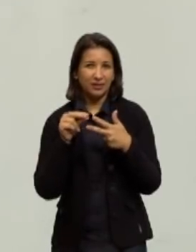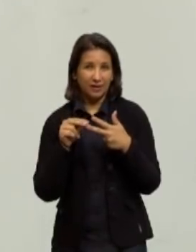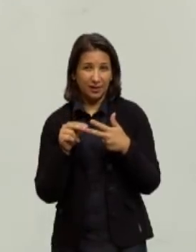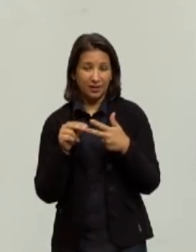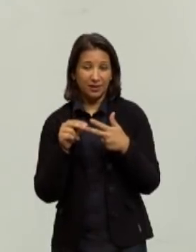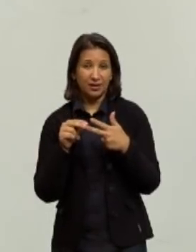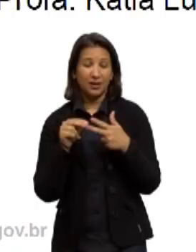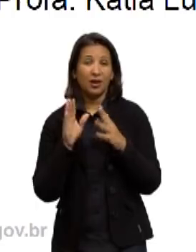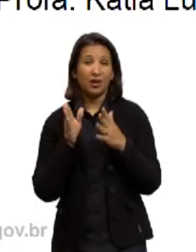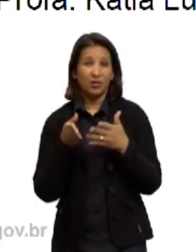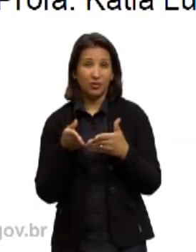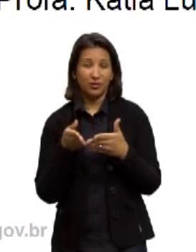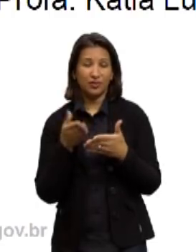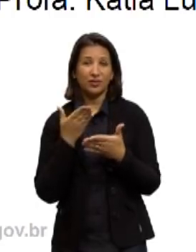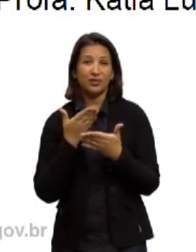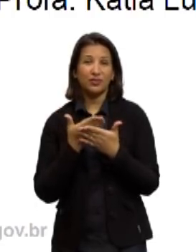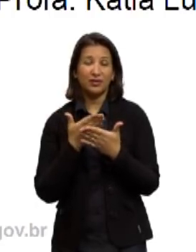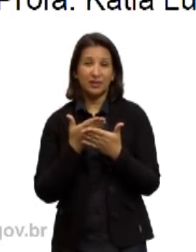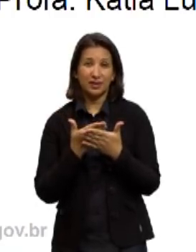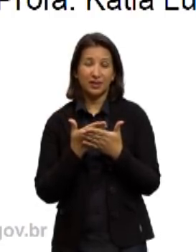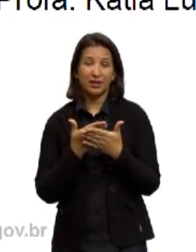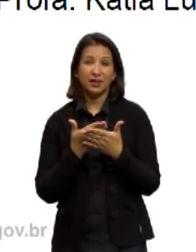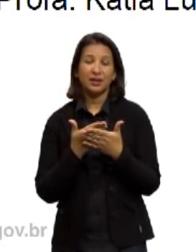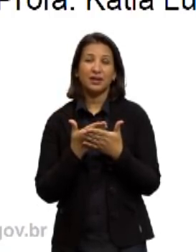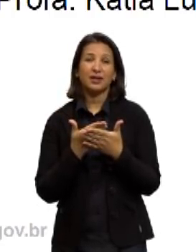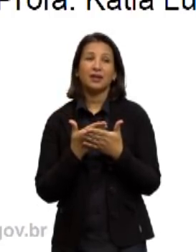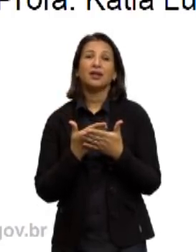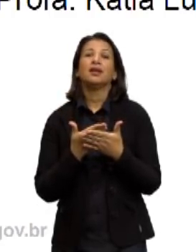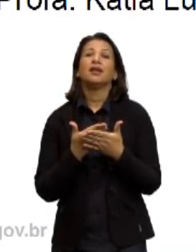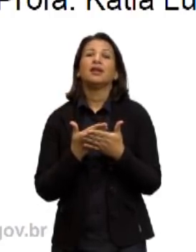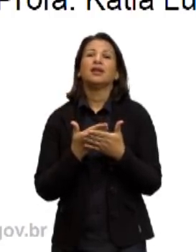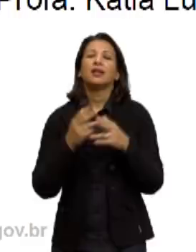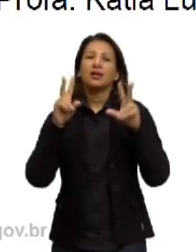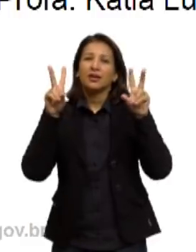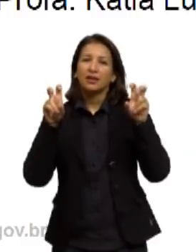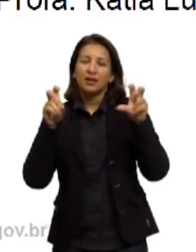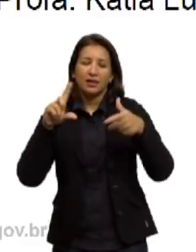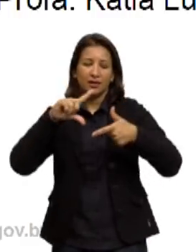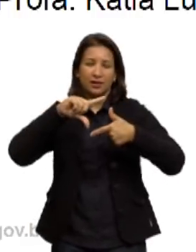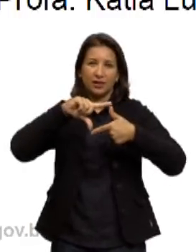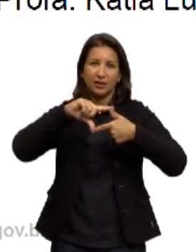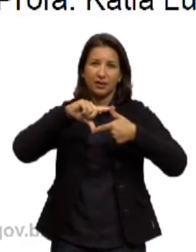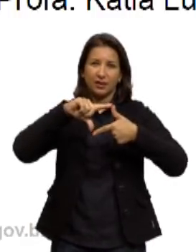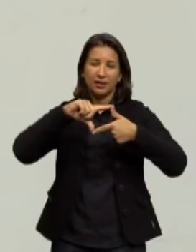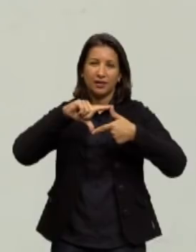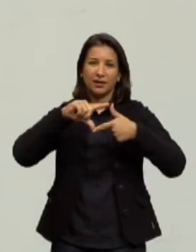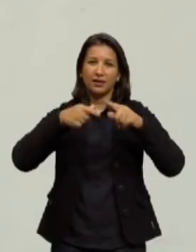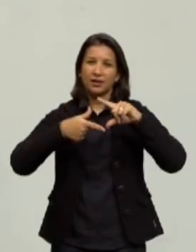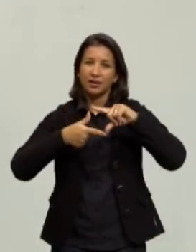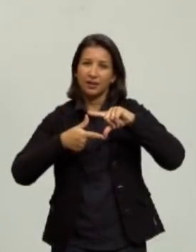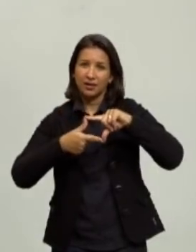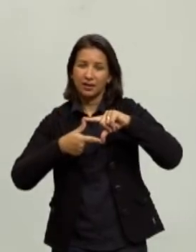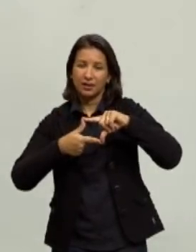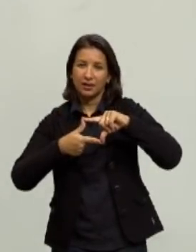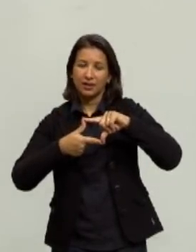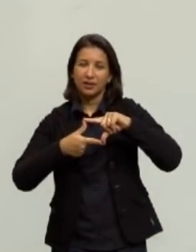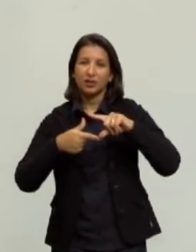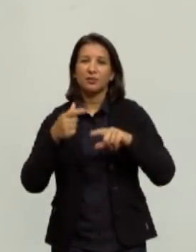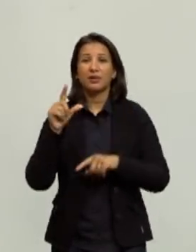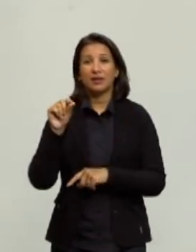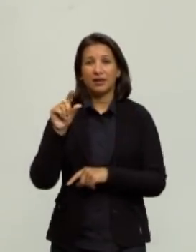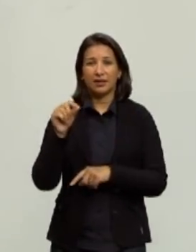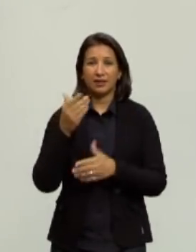nós vamos fazer a nossa linha lá no bloco de geometria e nós começamos estamos na 10ª aula certo